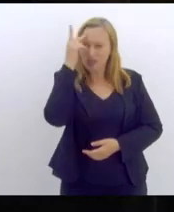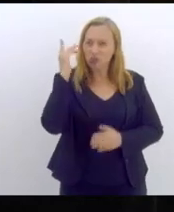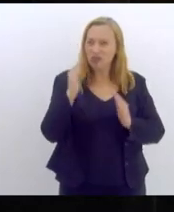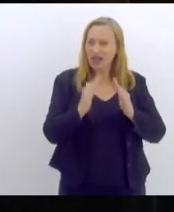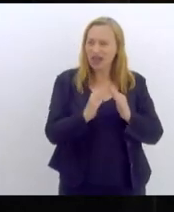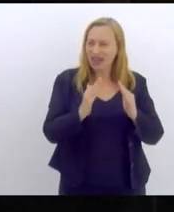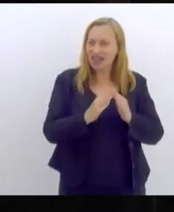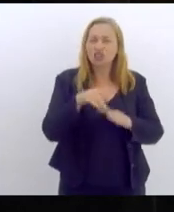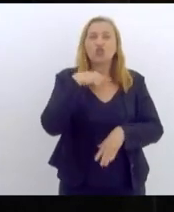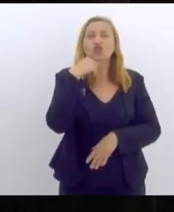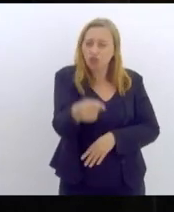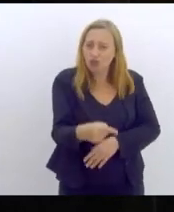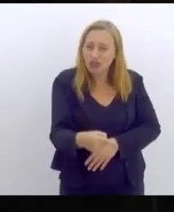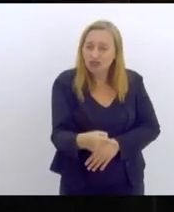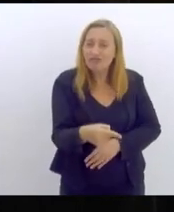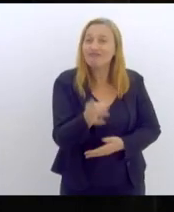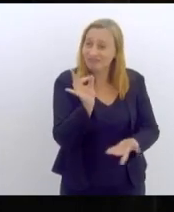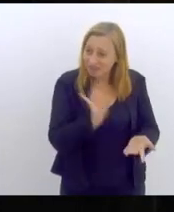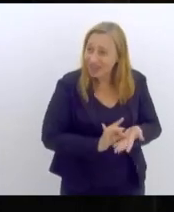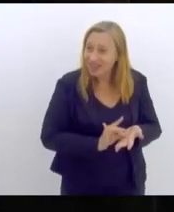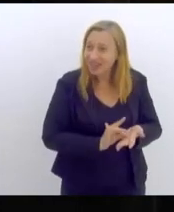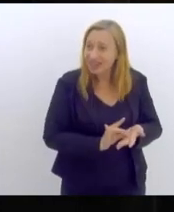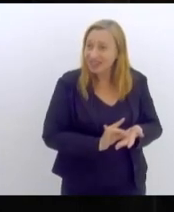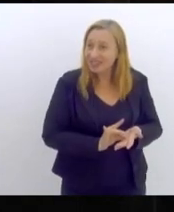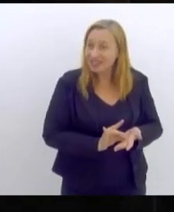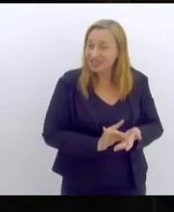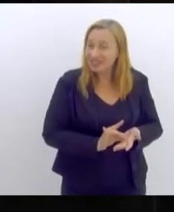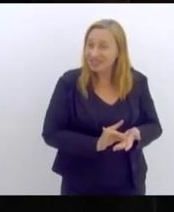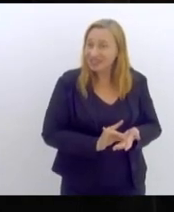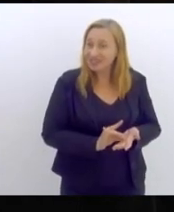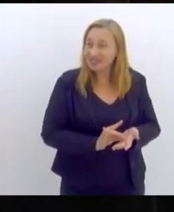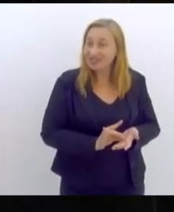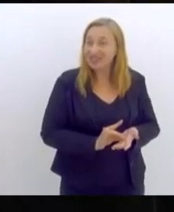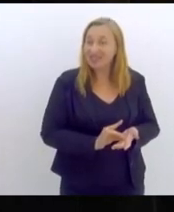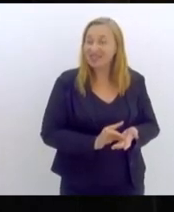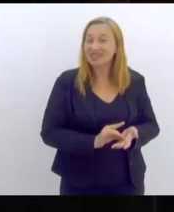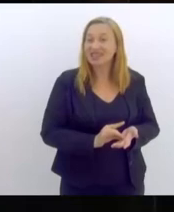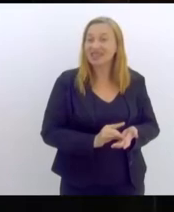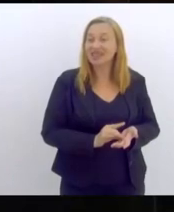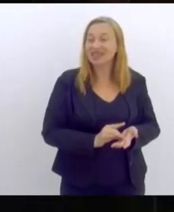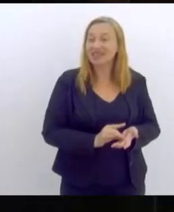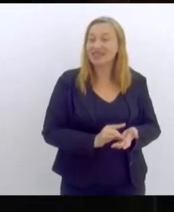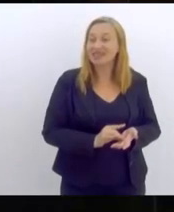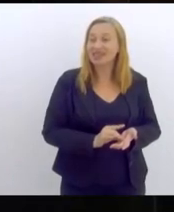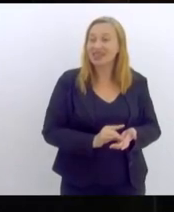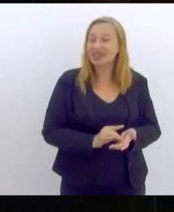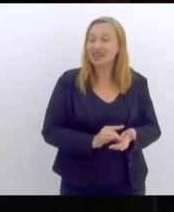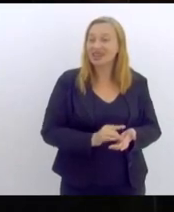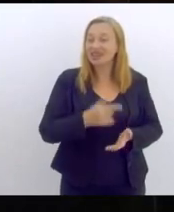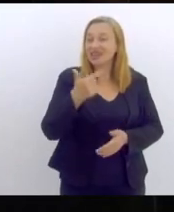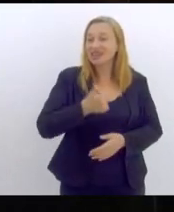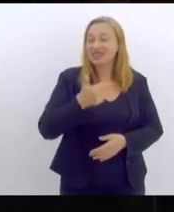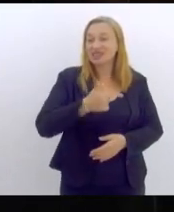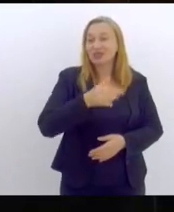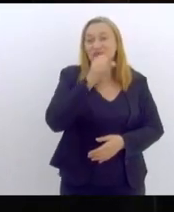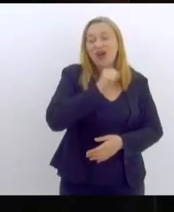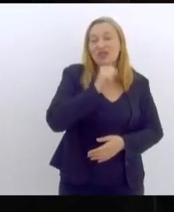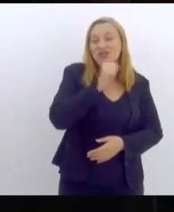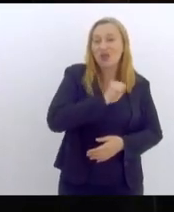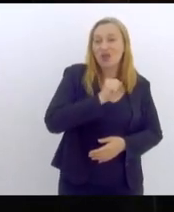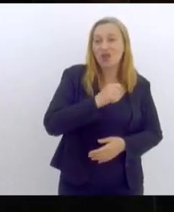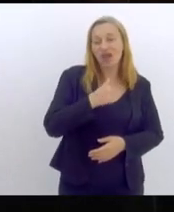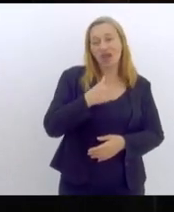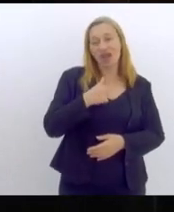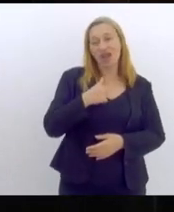que duvido mesmo, que seja bisavô. Eu acho que eu sou o único bisavô. Então, você me encontrar,